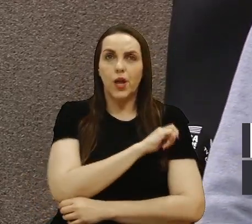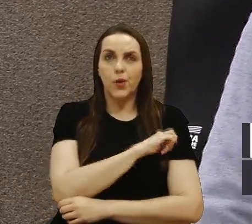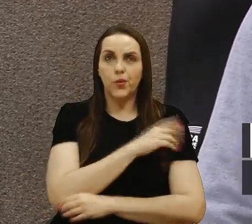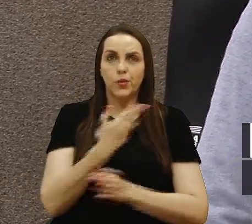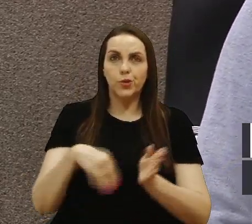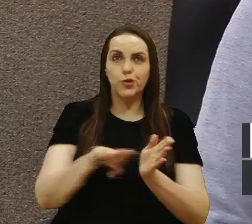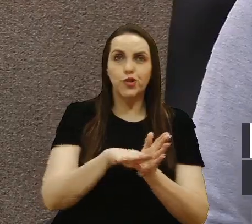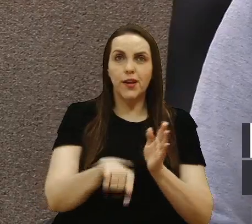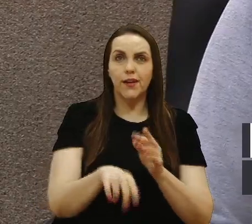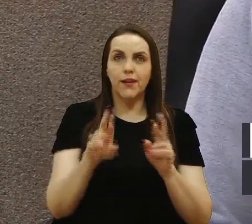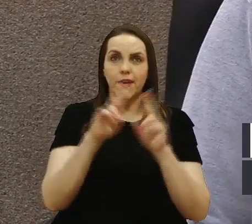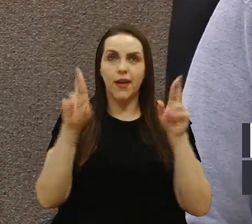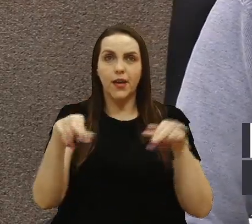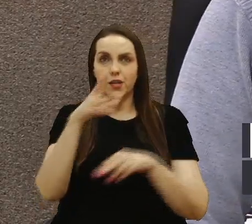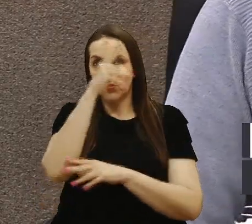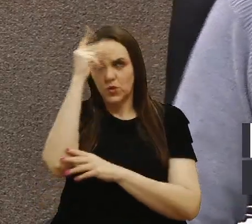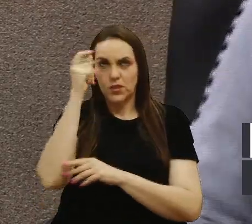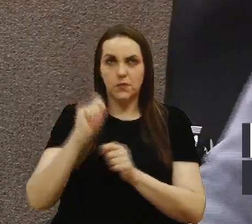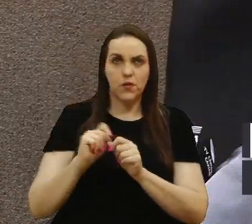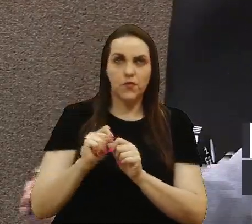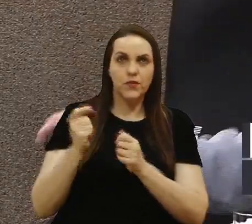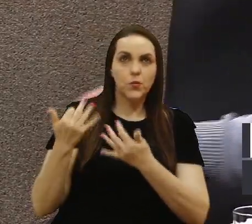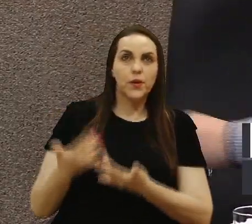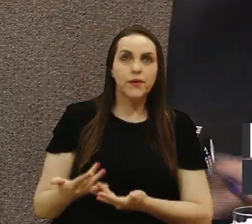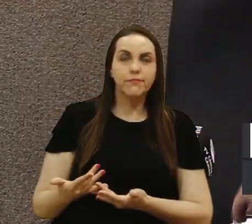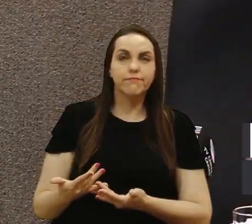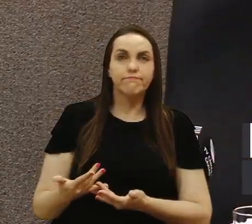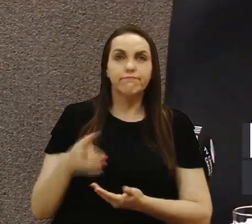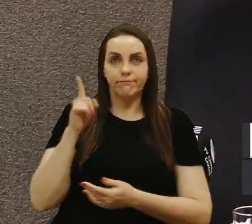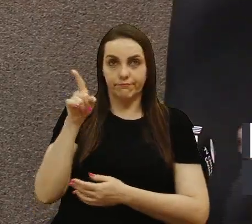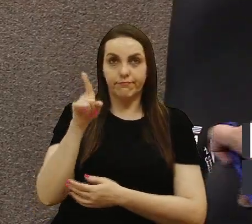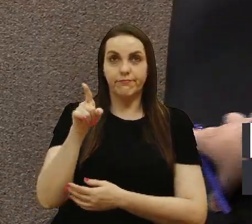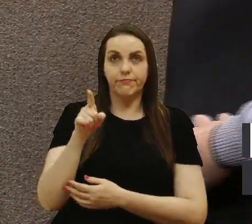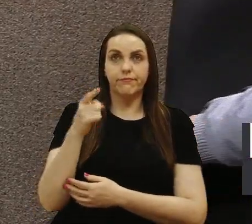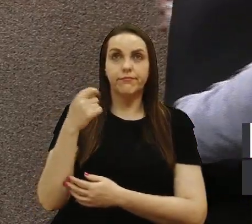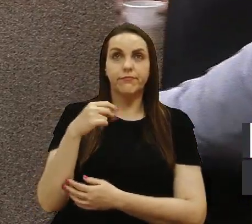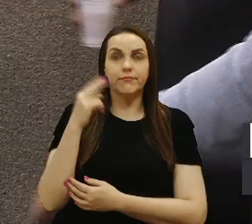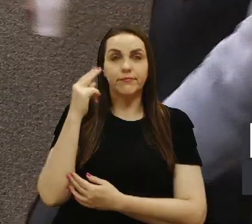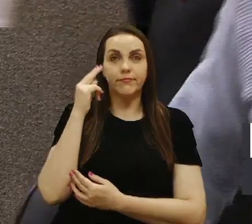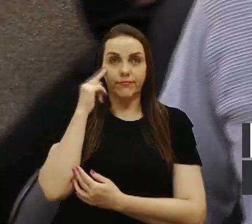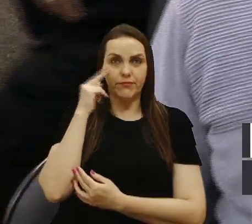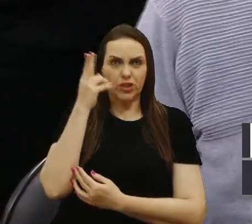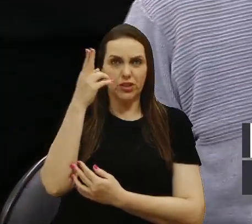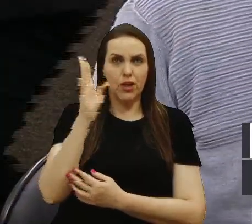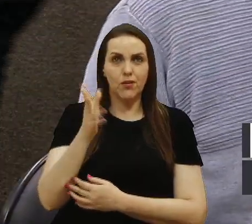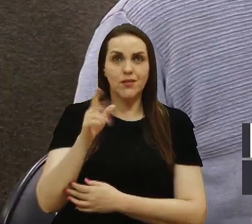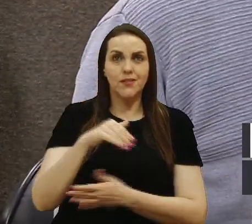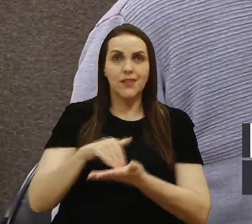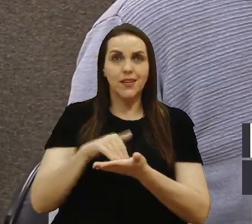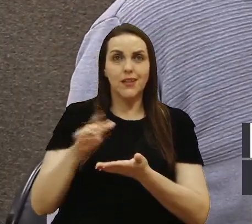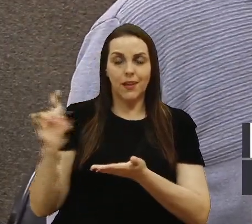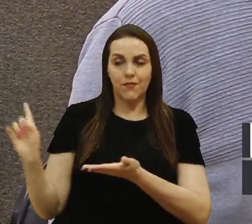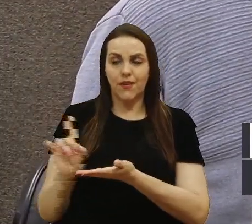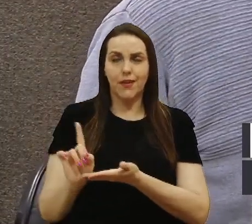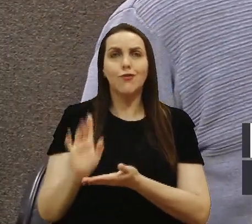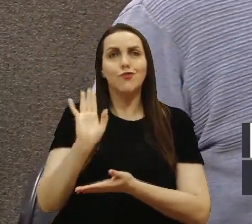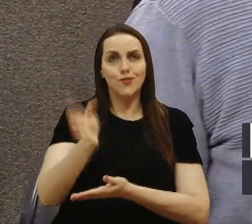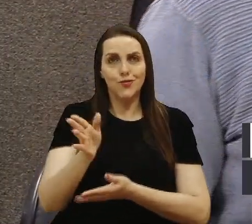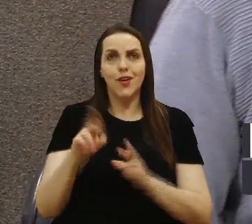na rede municipal? E isso já foi explicado. O vereador Fantinel, o senhor falou para a secretária vir aqui. Ela já veio aqui na audiência